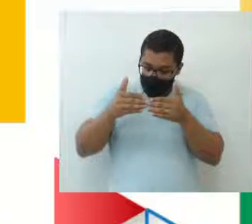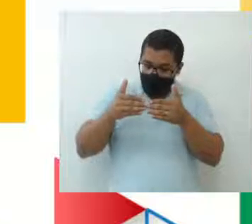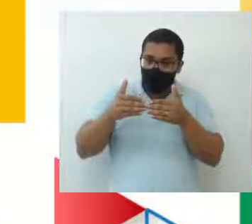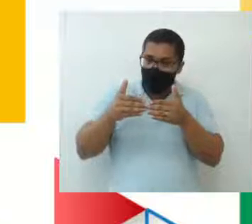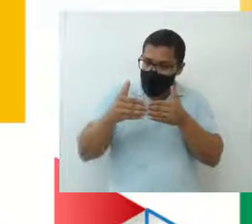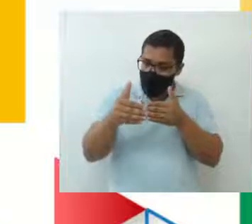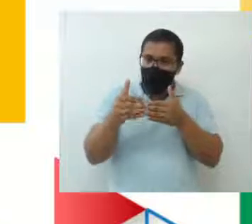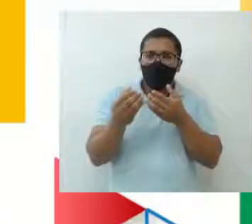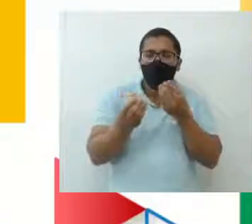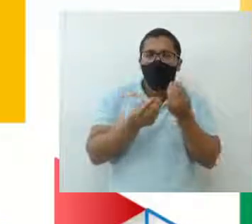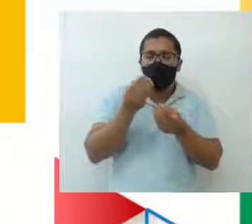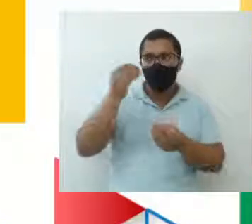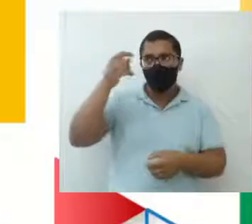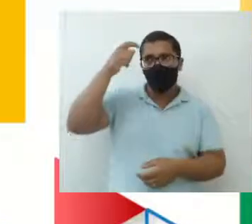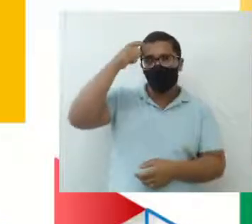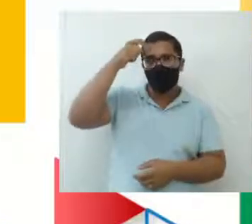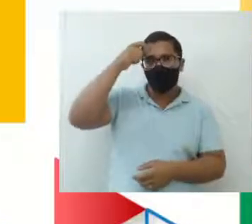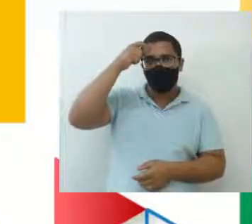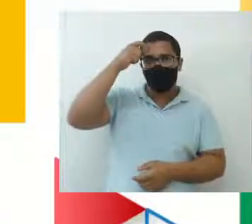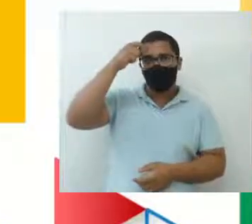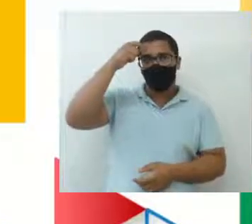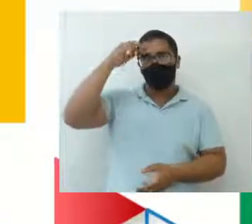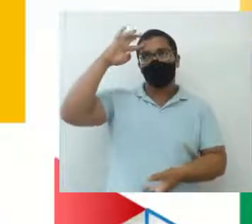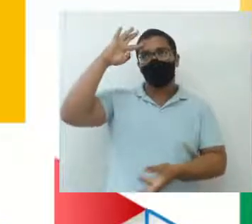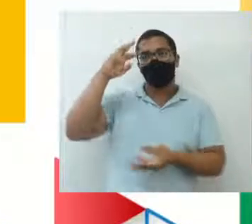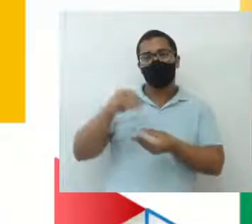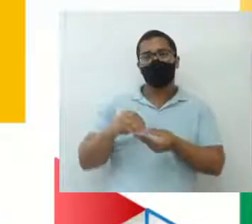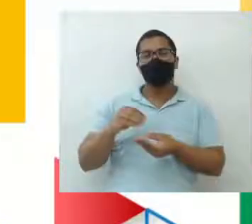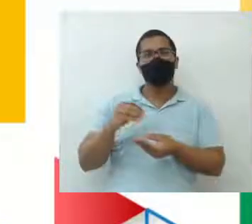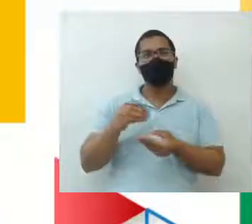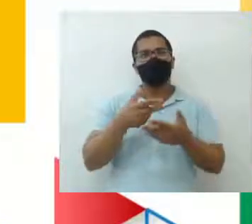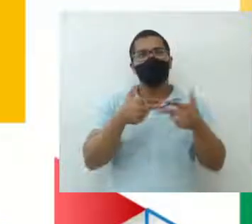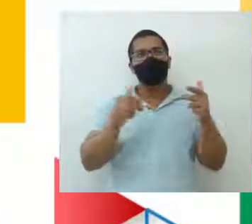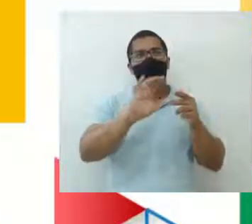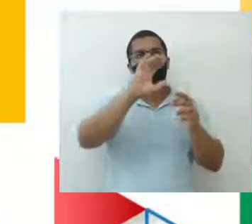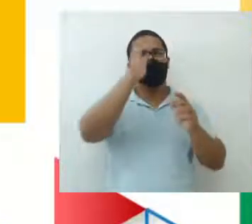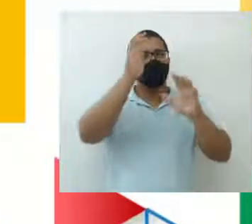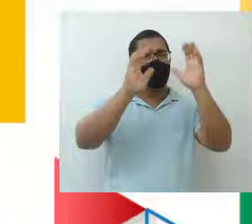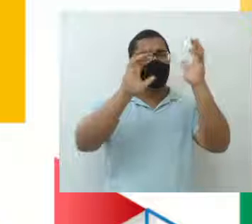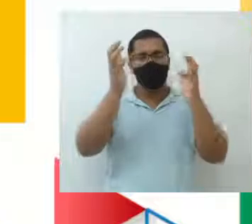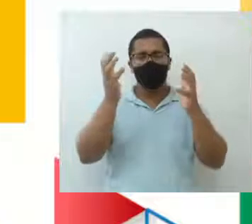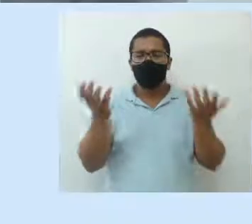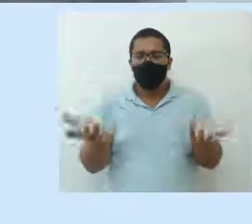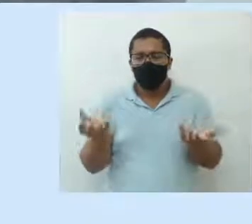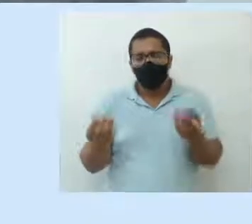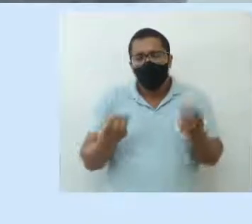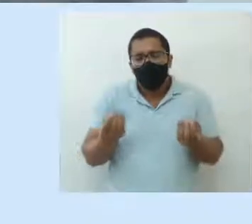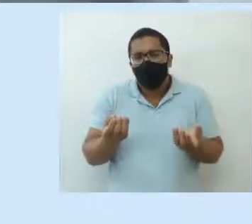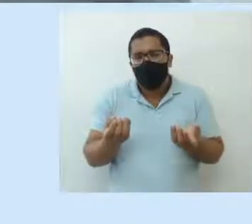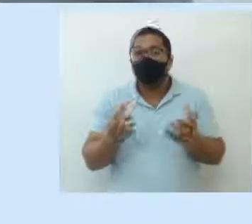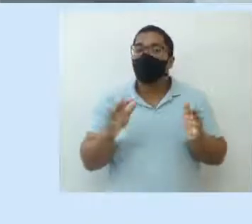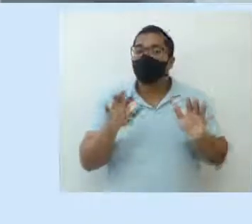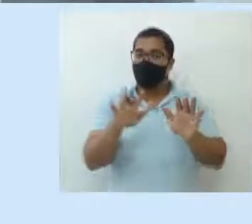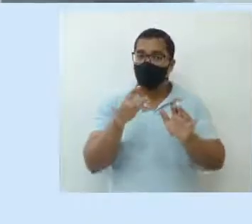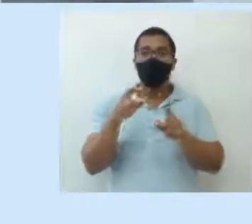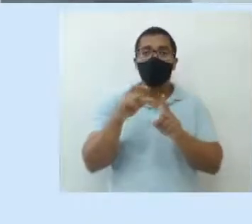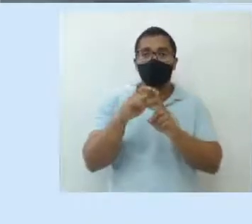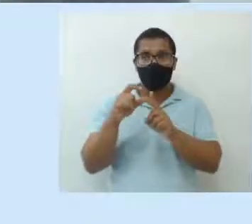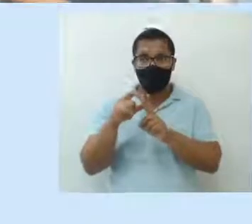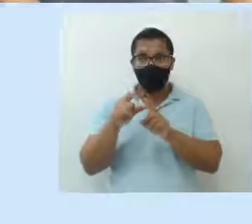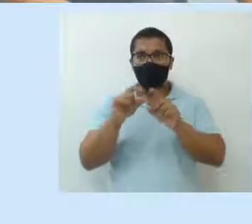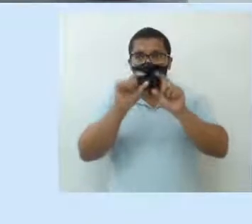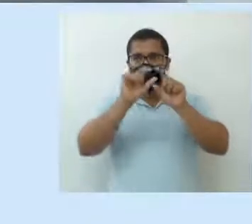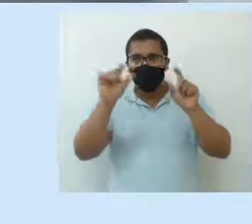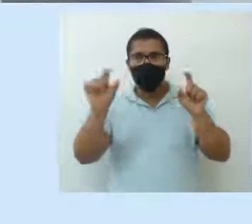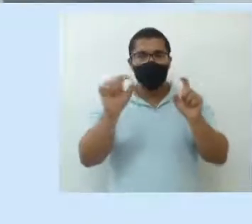a consciência interpreta os fenômenos. Olhando para mim agora, vamos ver aqui as palavras em destaque. Aí